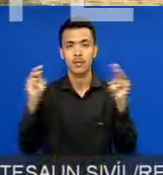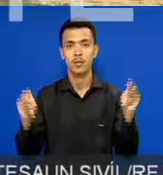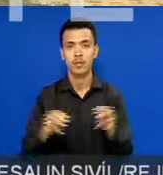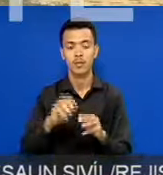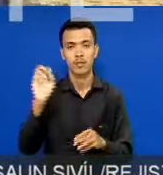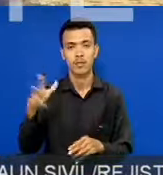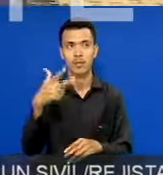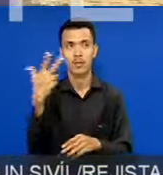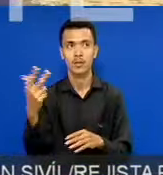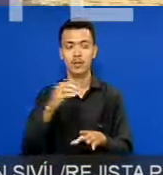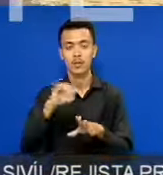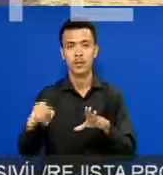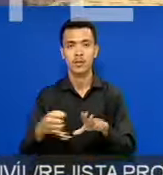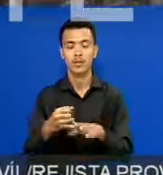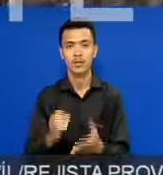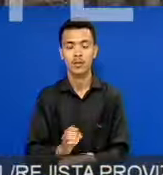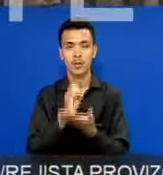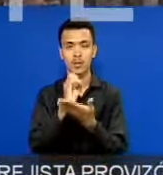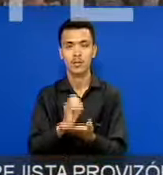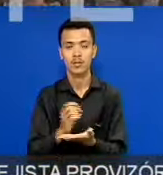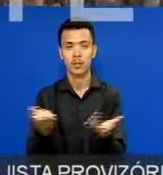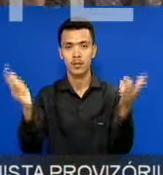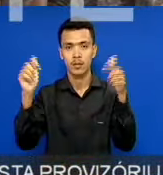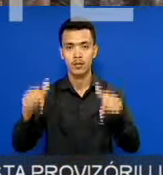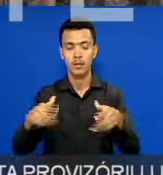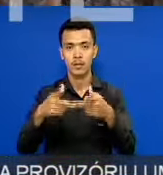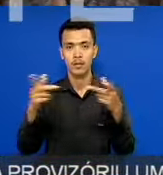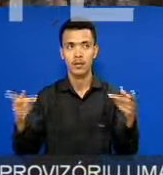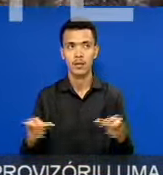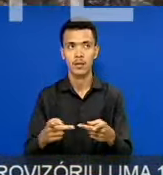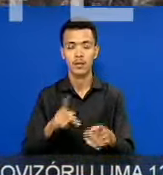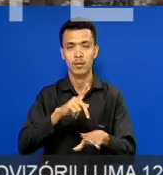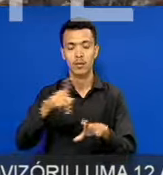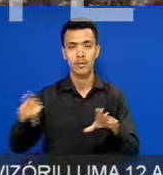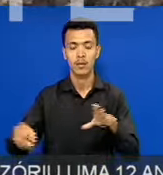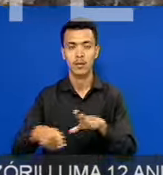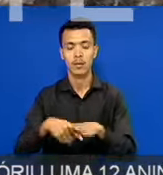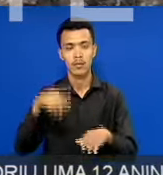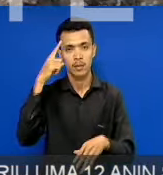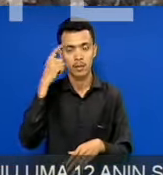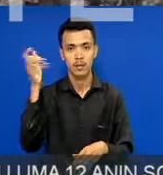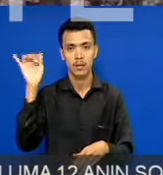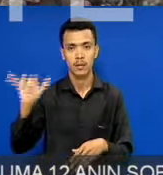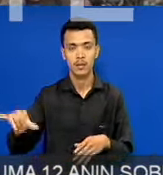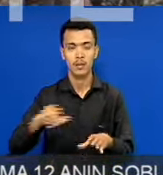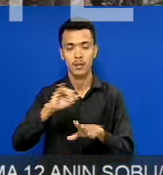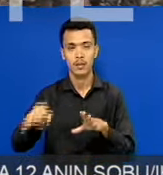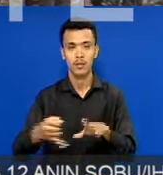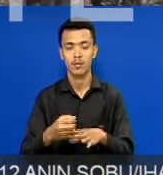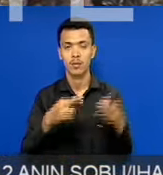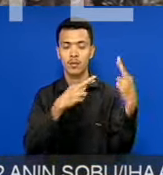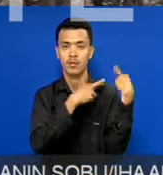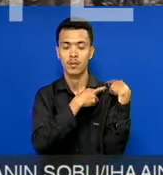incluir Raiowa, se mai a fatin da né, holde a participa, tamba sira moço la parte, papel importante